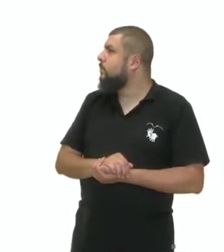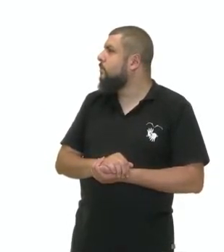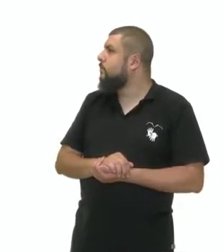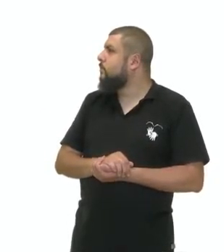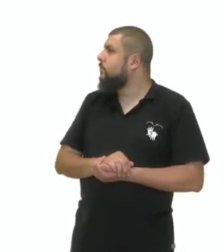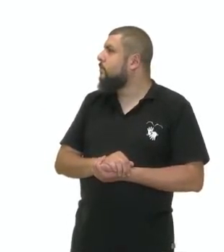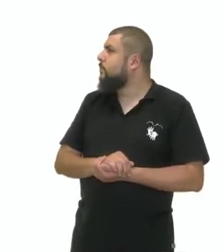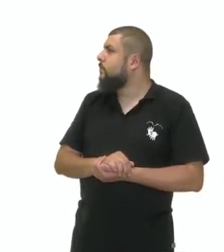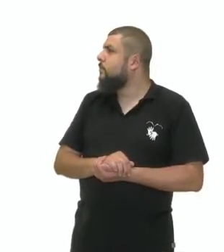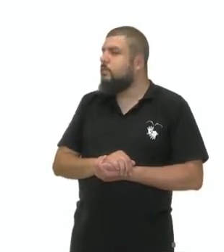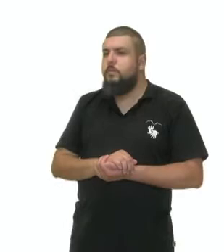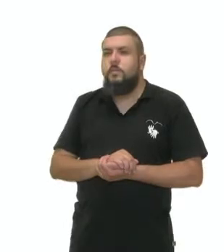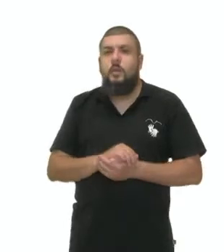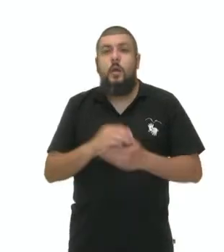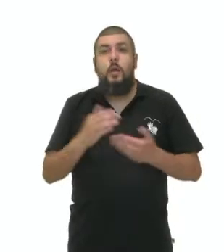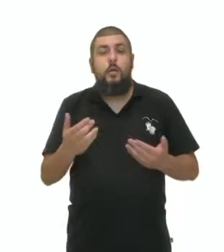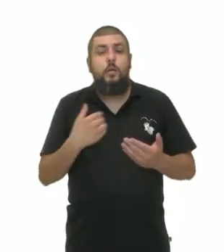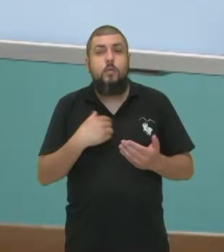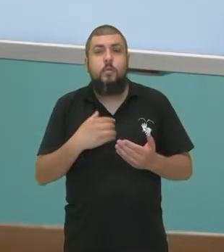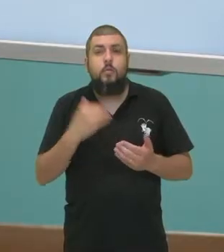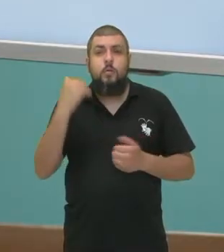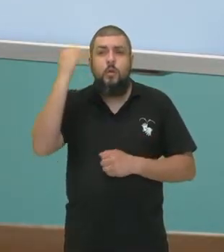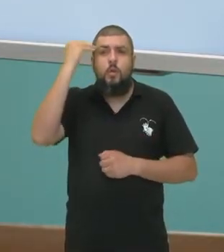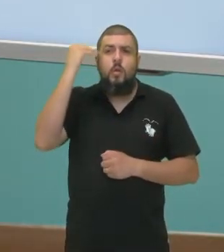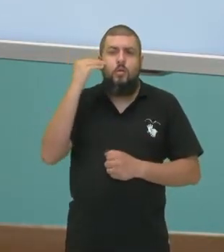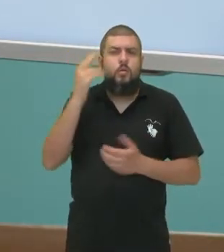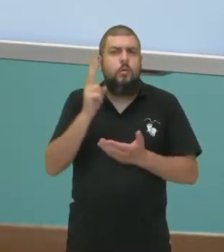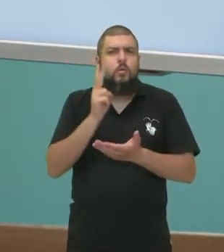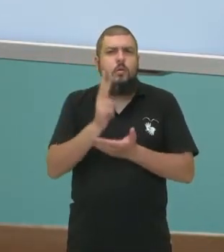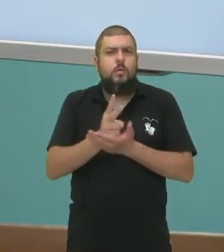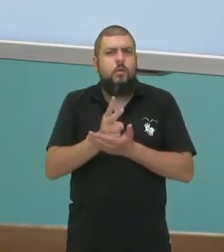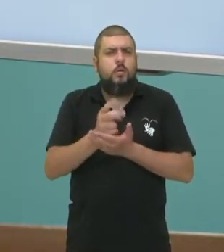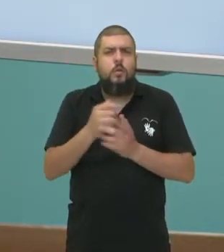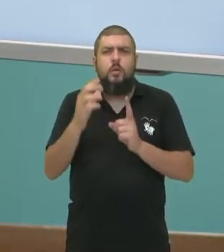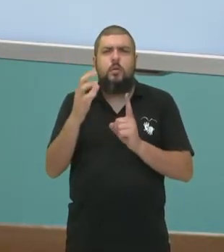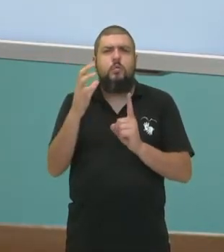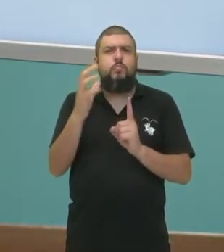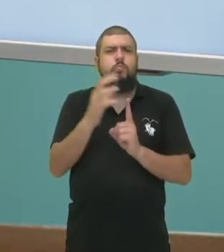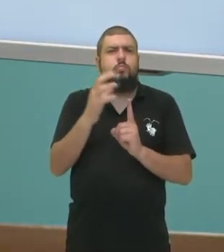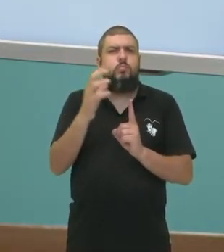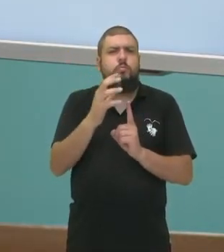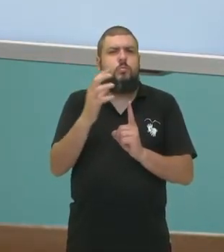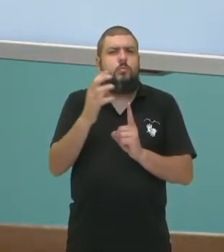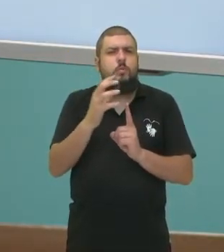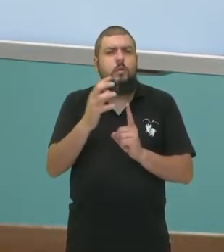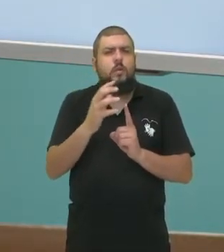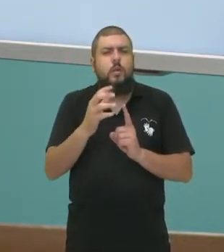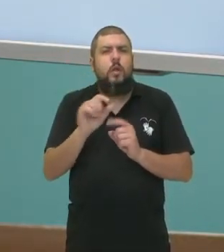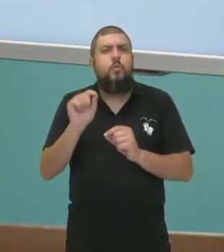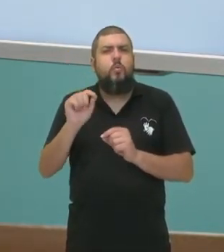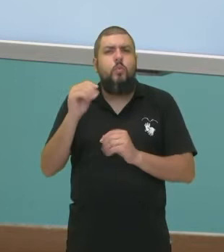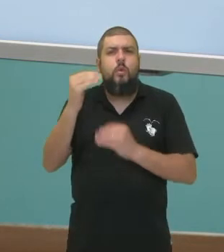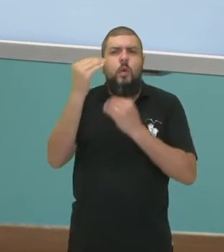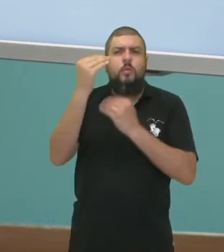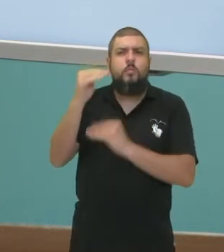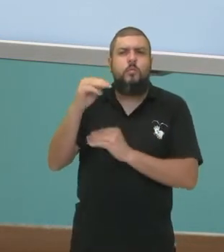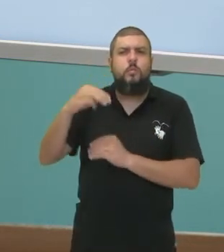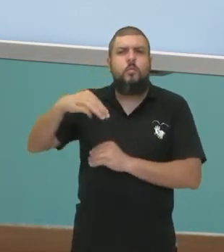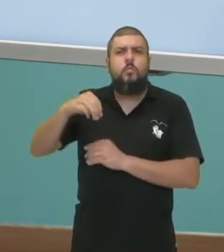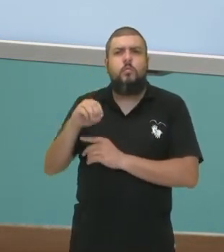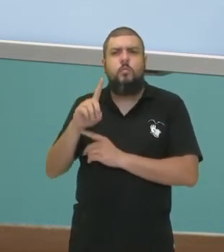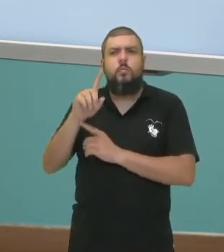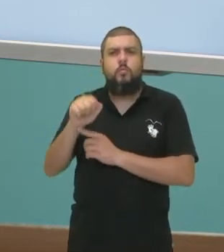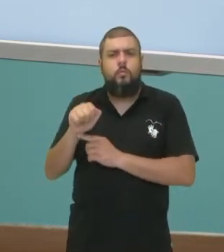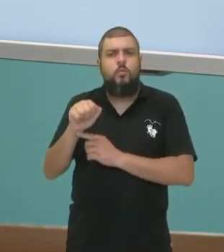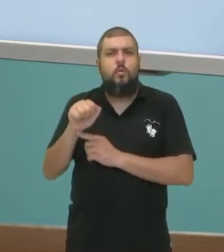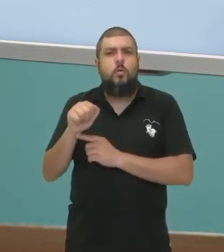hacia eles, né? Então, os adolescentes, eles estão constantemente imersos, influenciados por esses padrões de modas. Por quê? Eles estão rodeados do quê? Dá